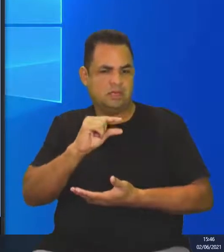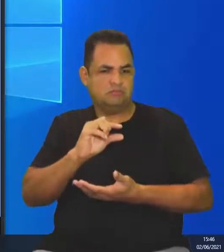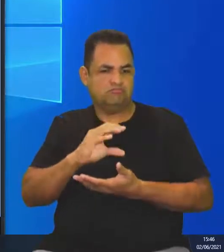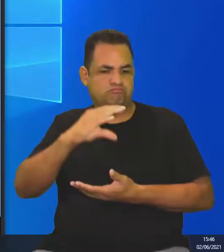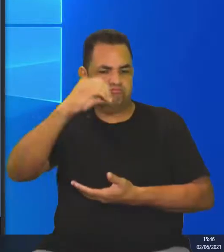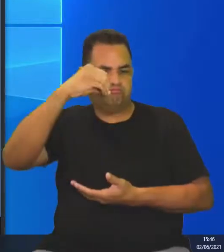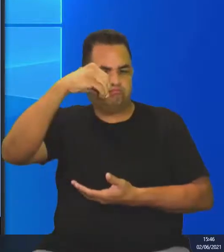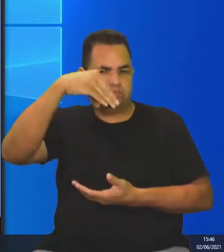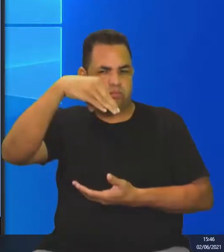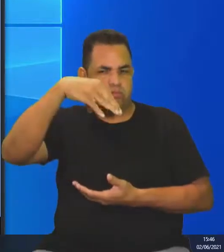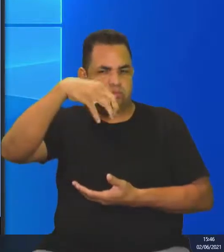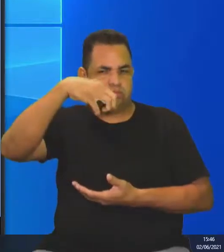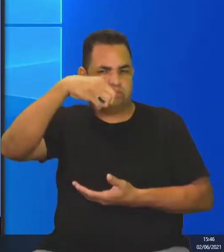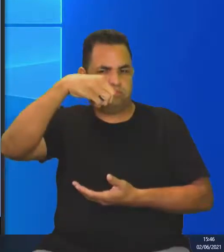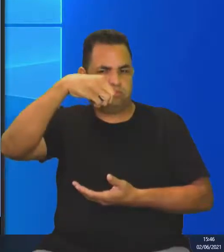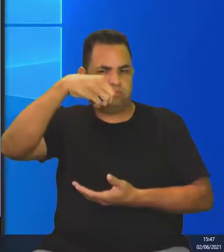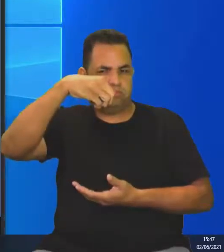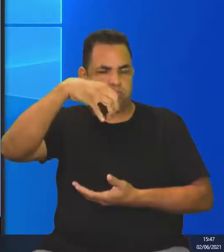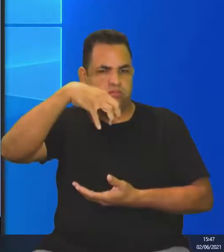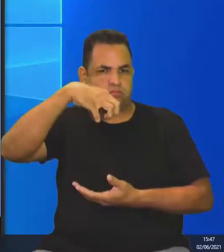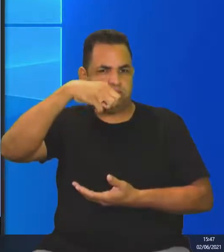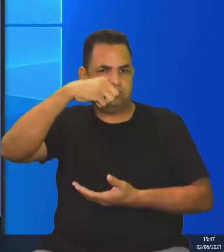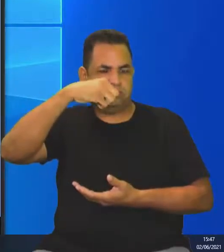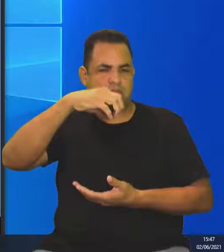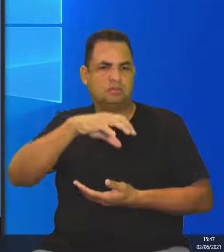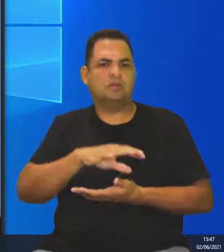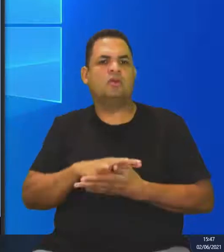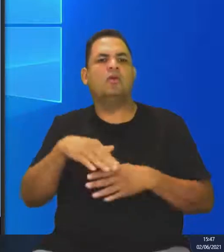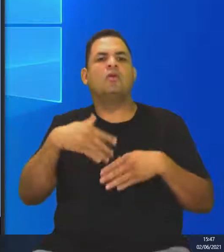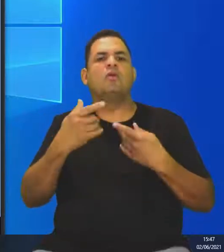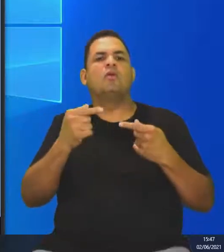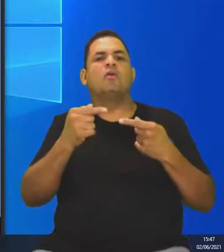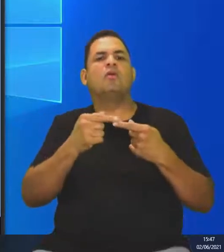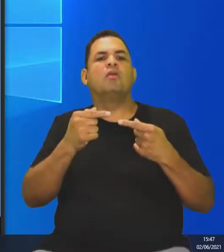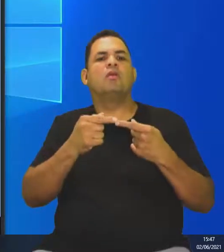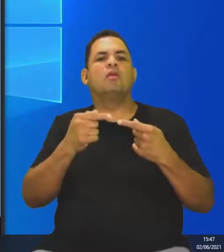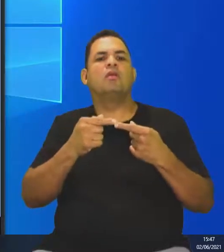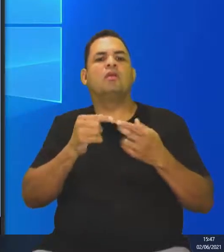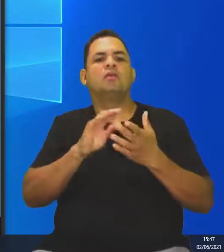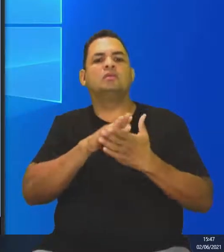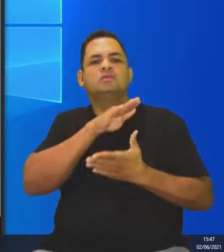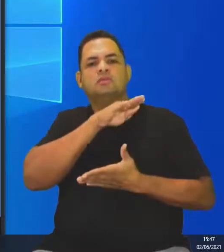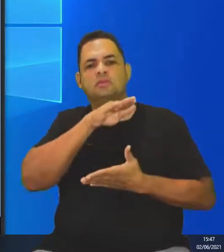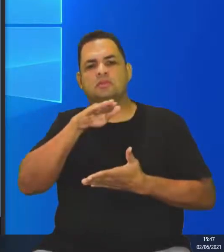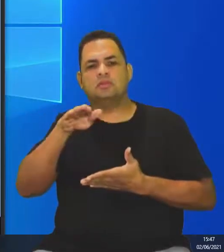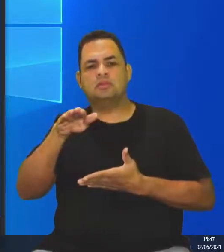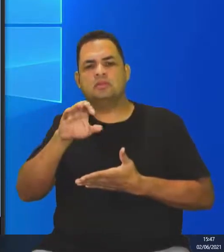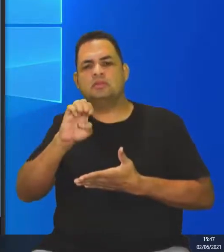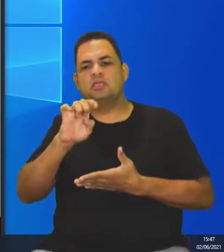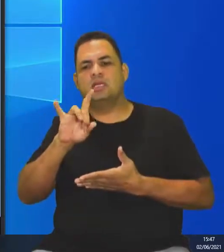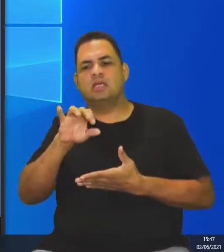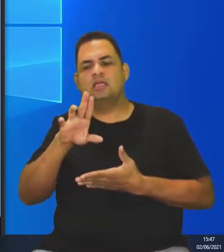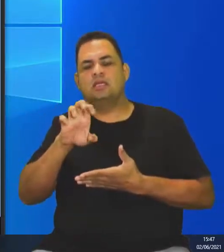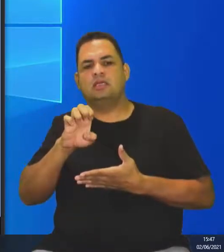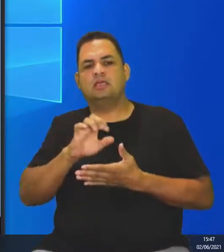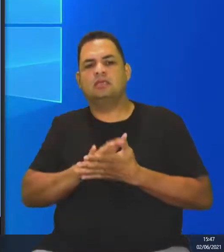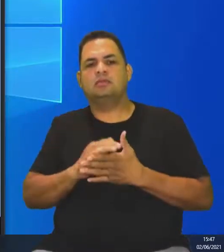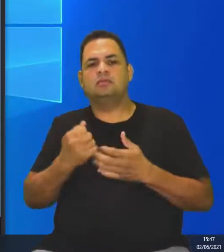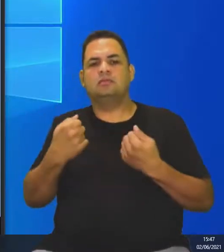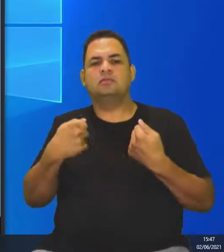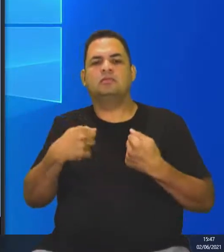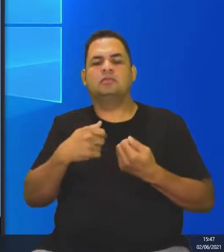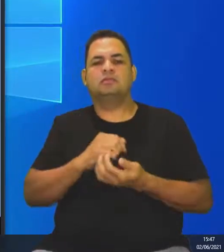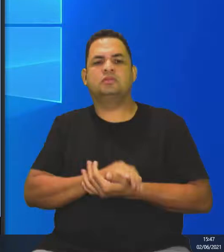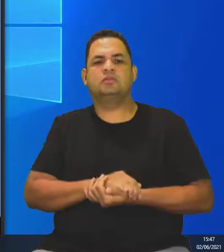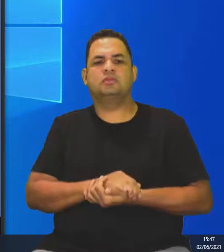Por quê, pessoal? A corrente que passa é a mesma. Que tipo de associação é essa? Série. Eu posso também, deixa eu